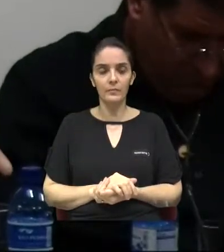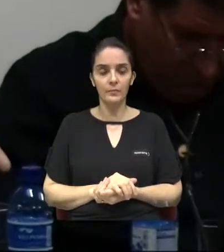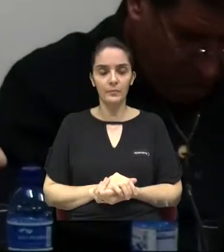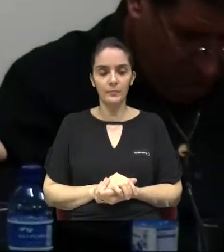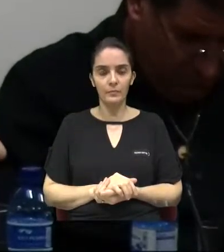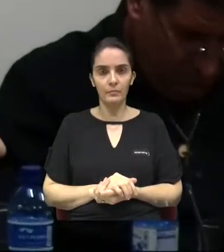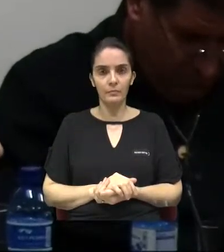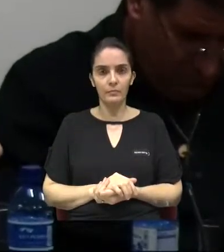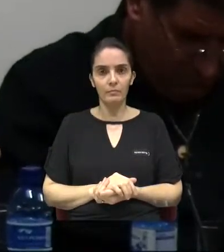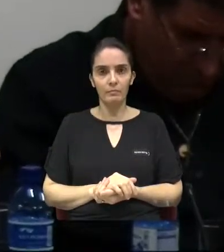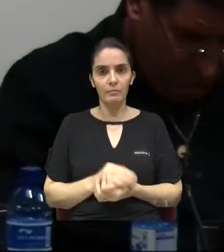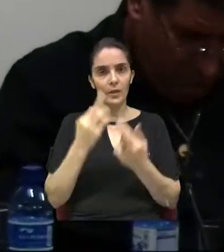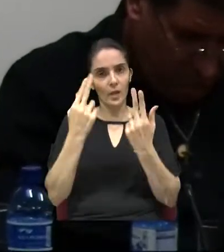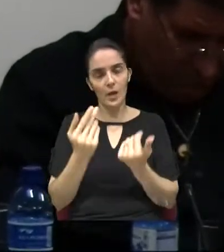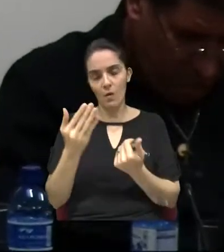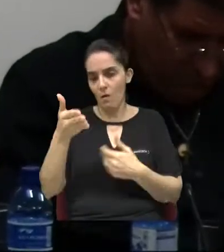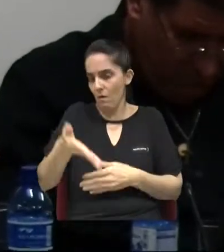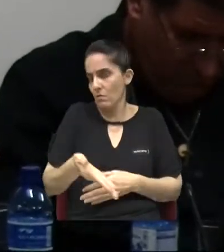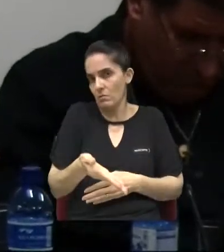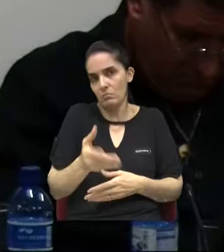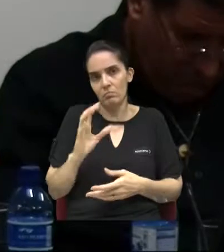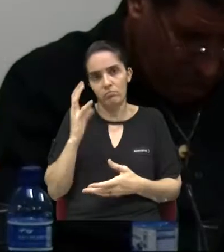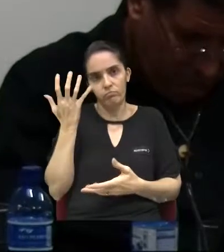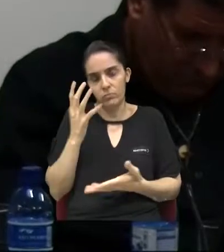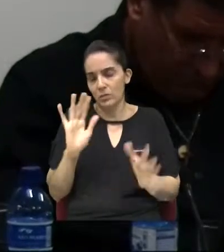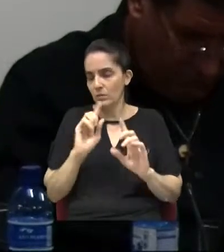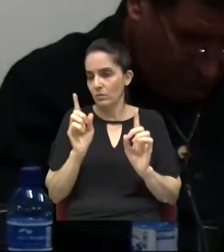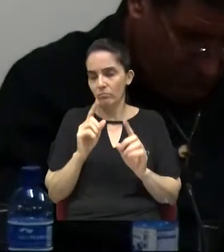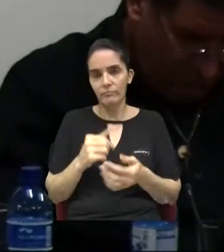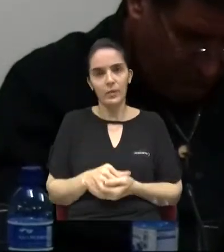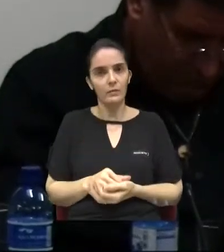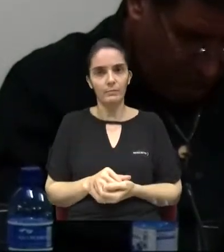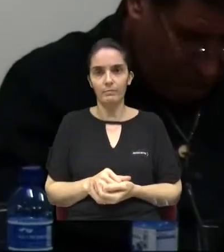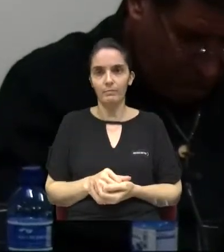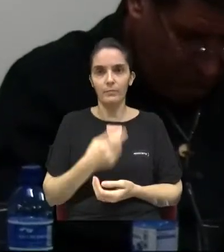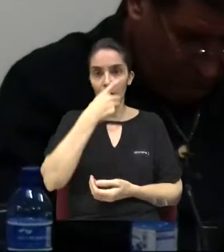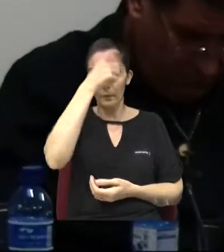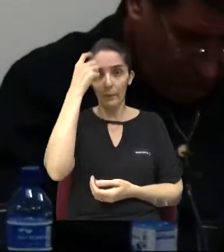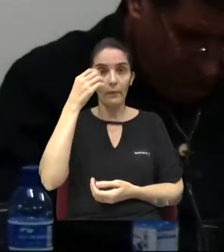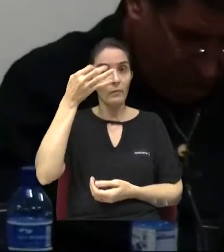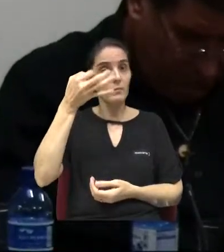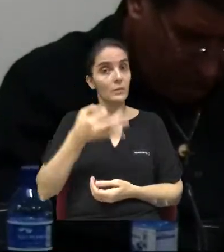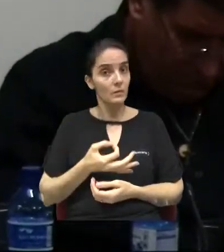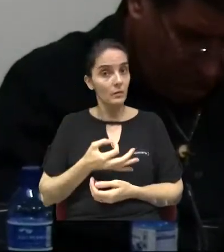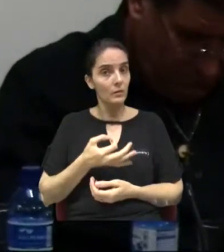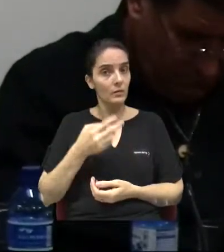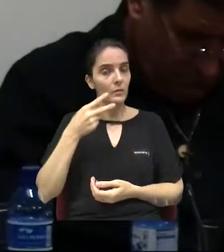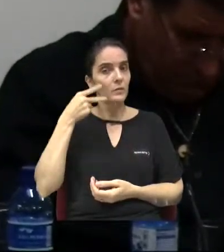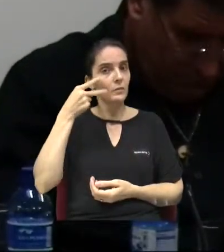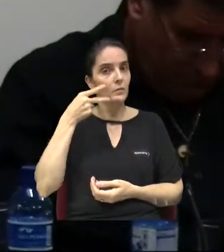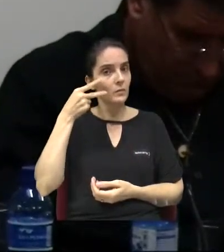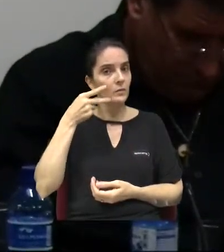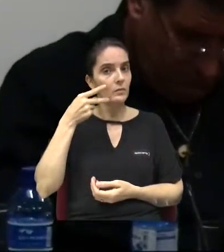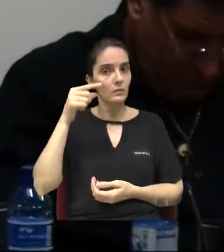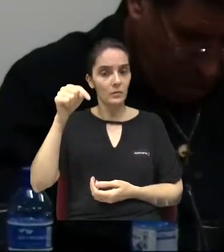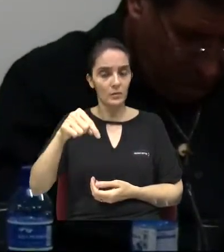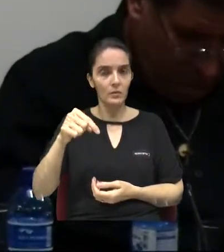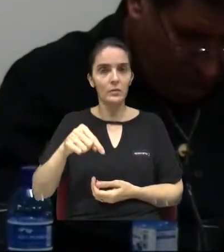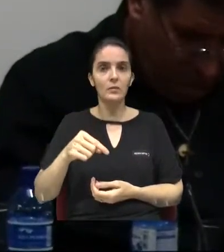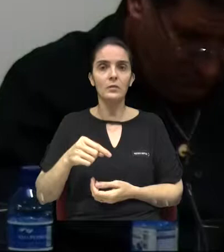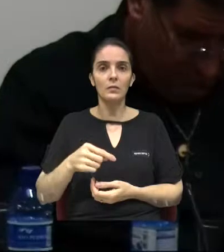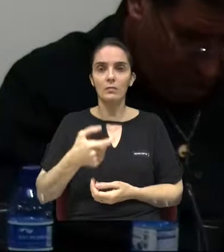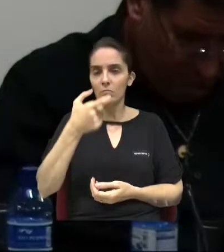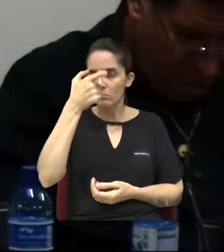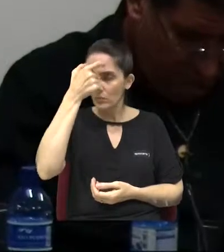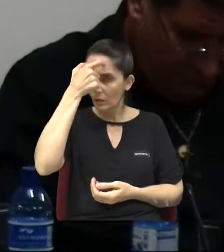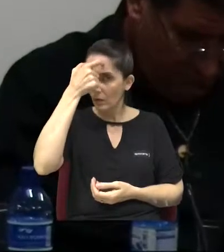dessa maneira, vereador. Eu tenho certeza que os vereadores aqui terão a